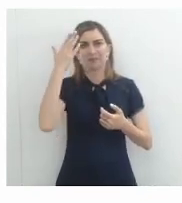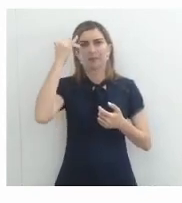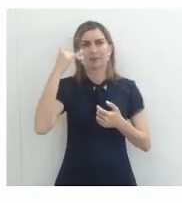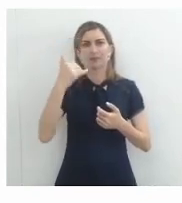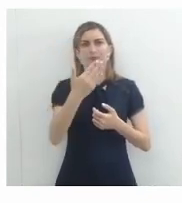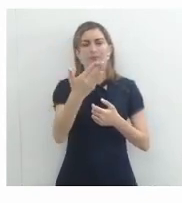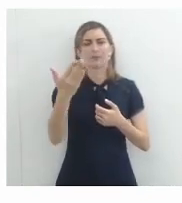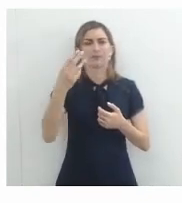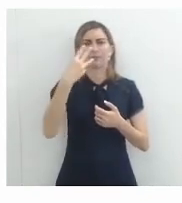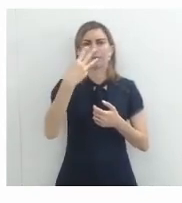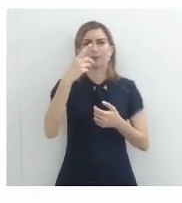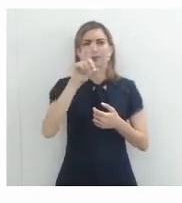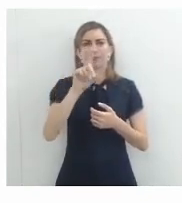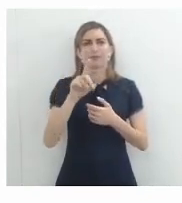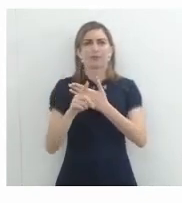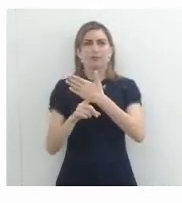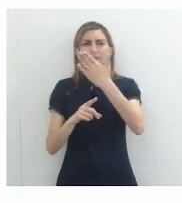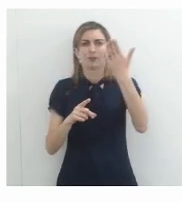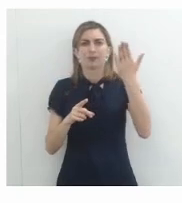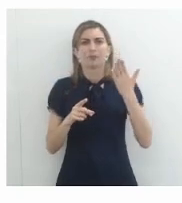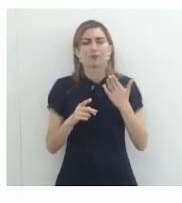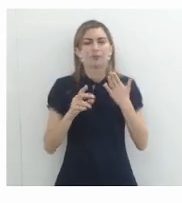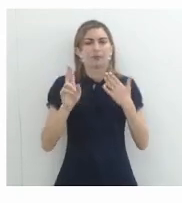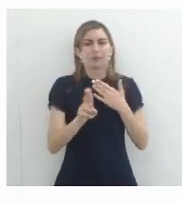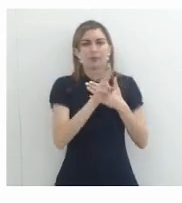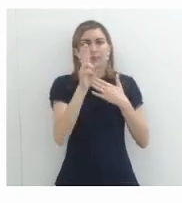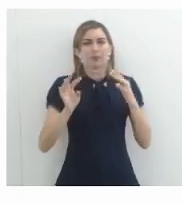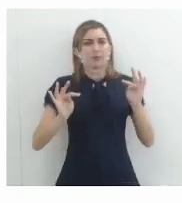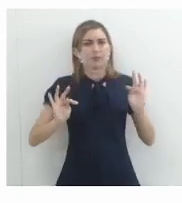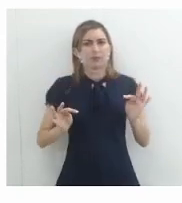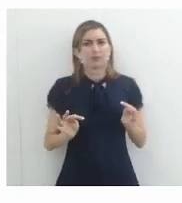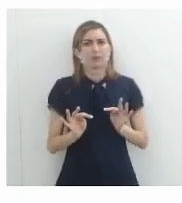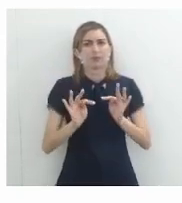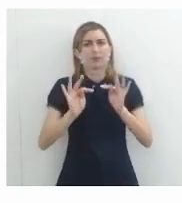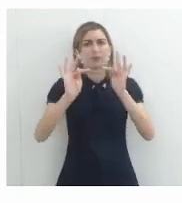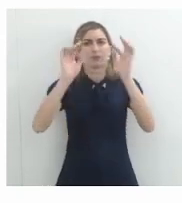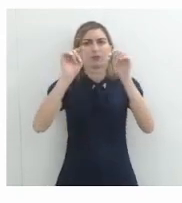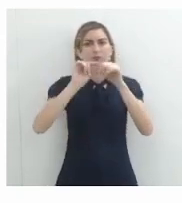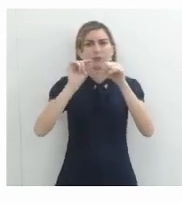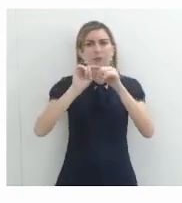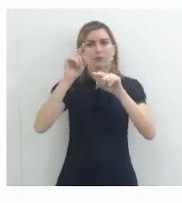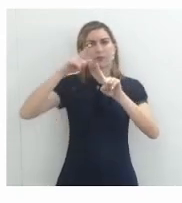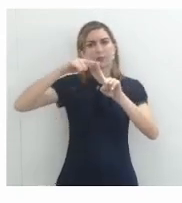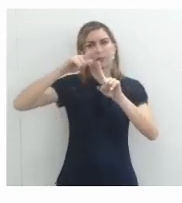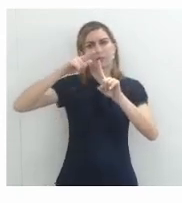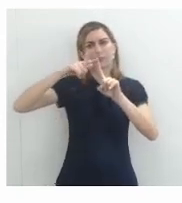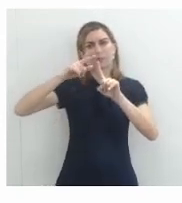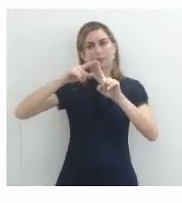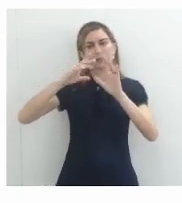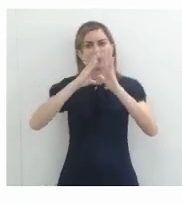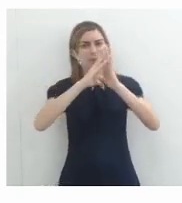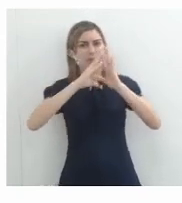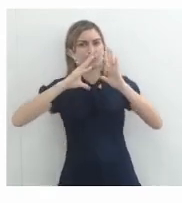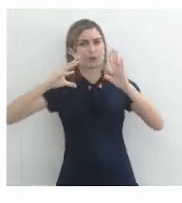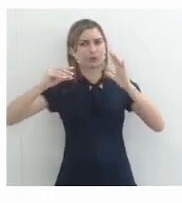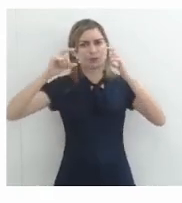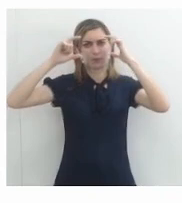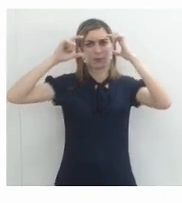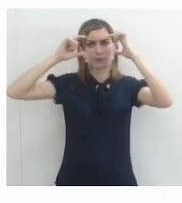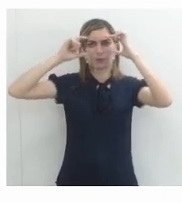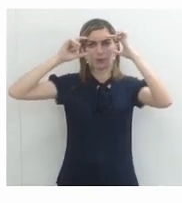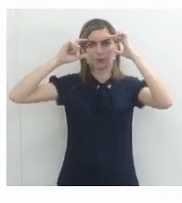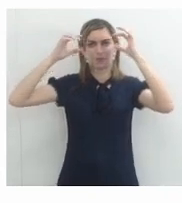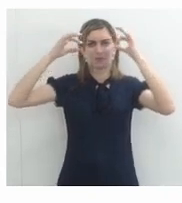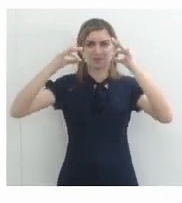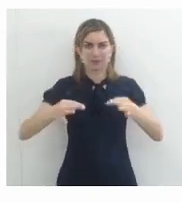filme 3D, né, tem o uso da tecnologia que faz com que um determinado tipo de projeção e os óculos apropriados, como